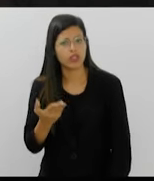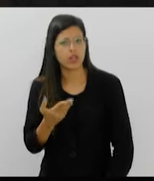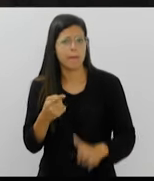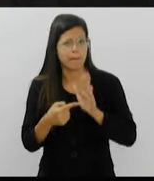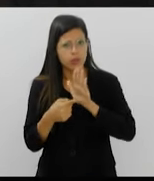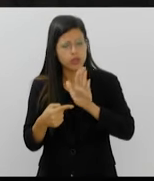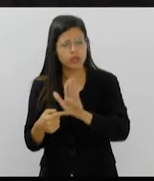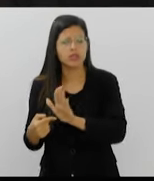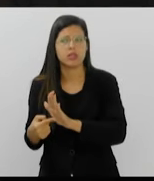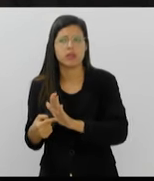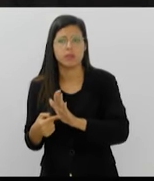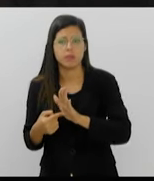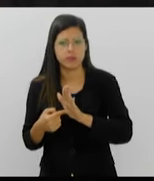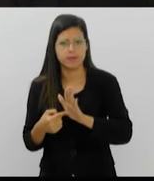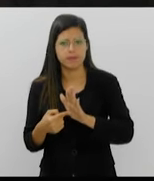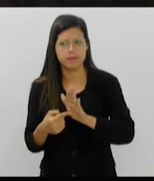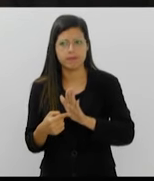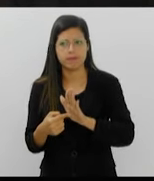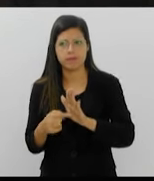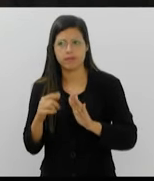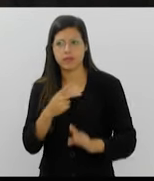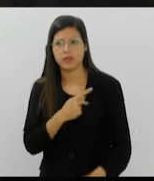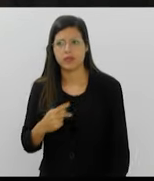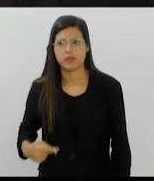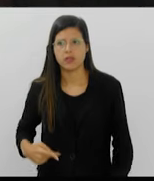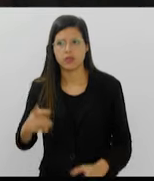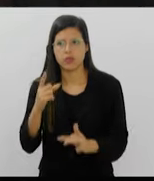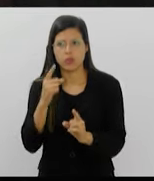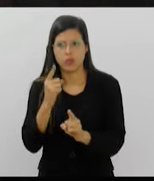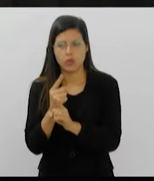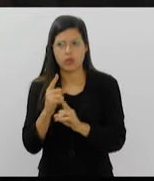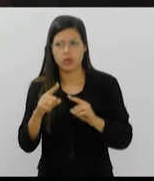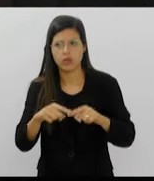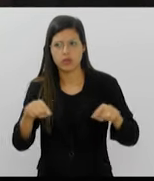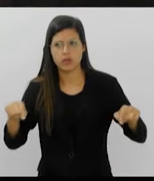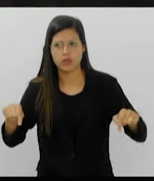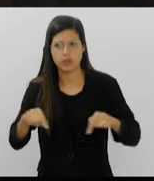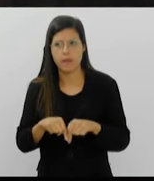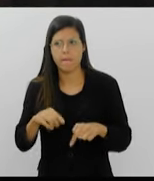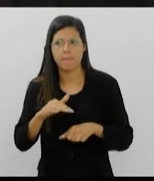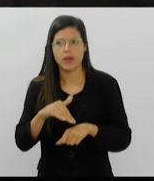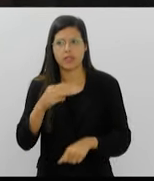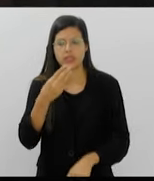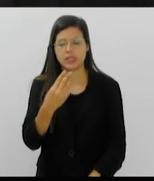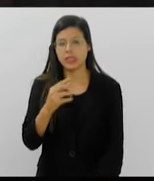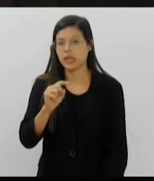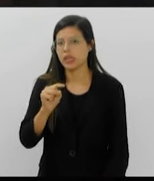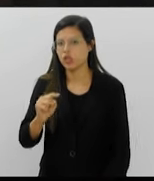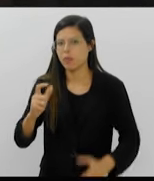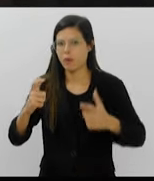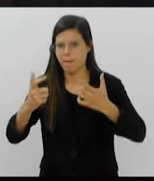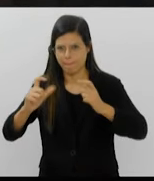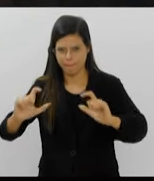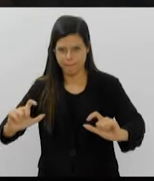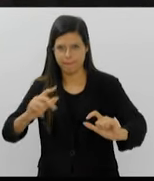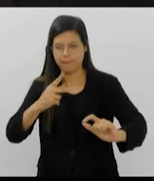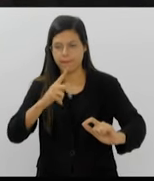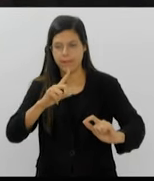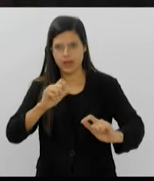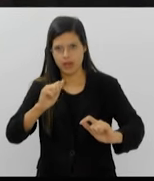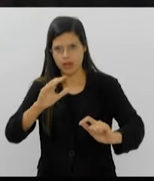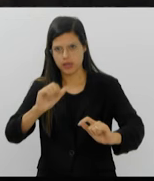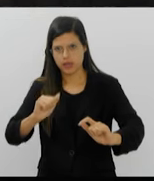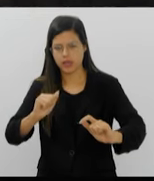achamos, em um desses depósitos, mais de 3 mil placas